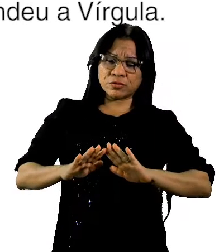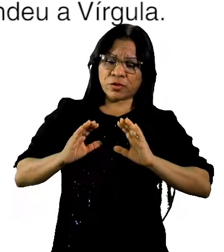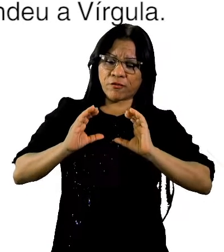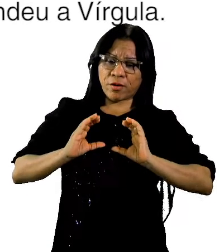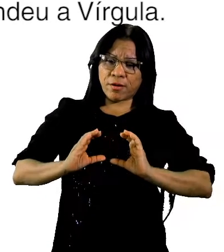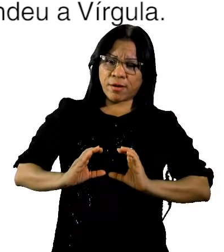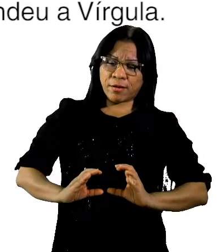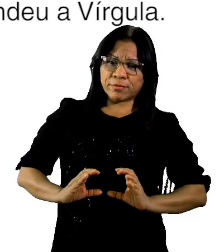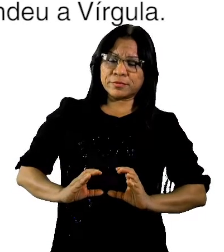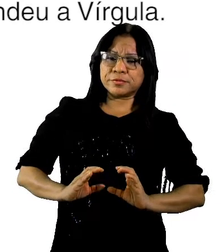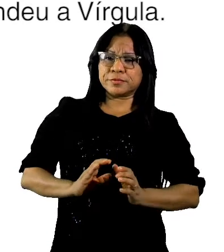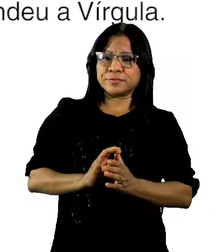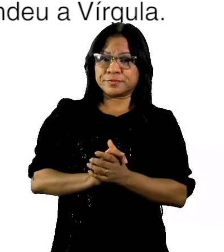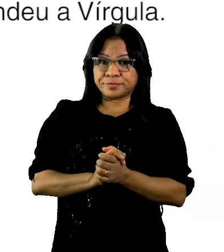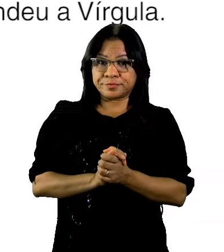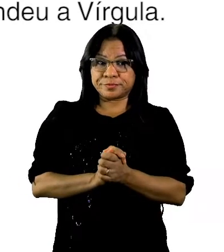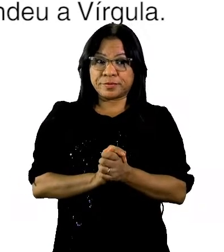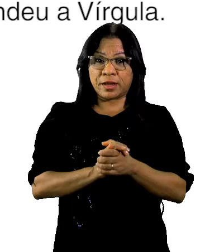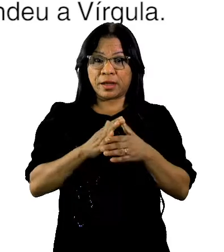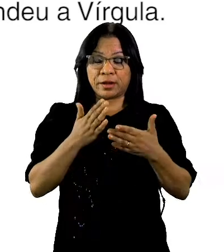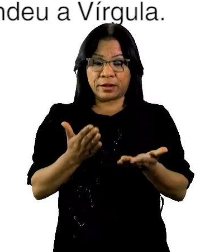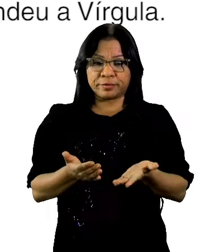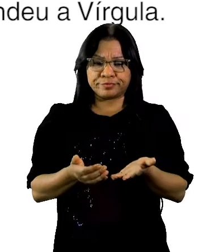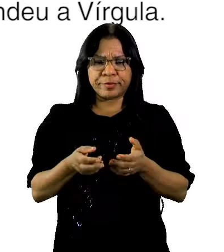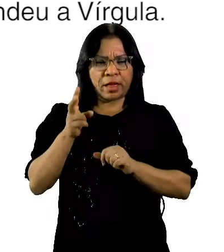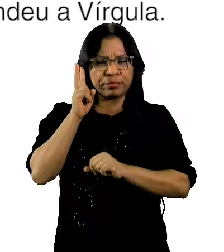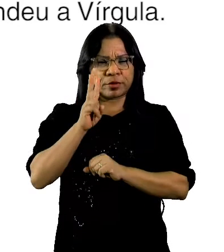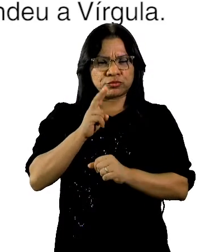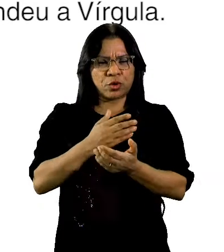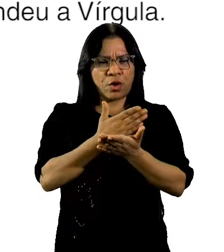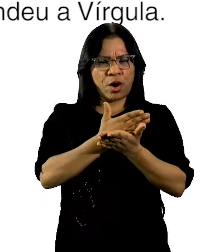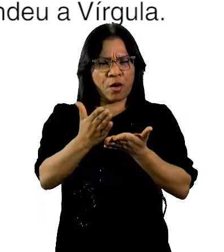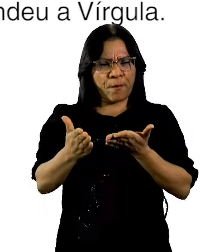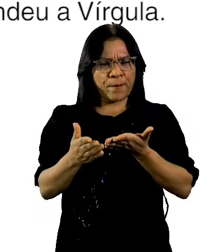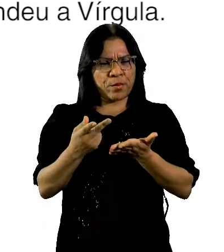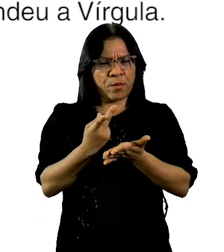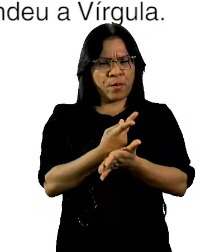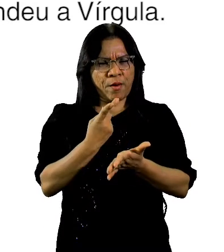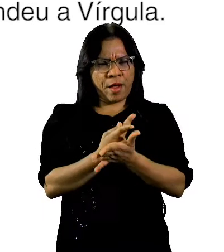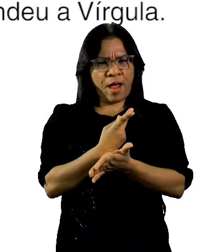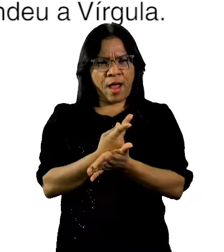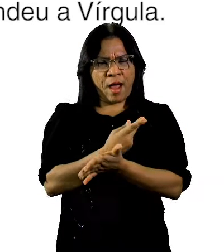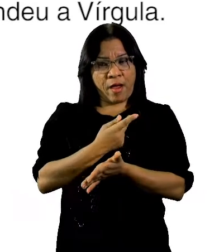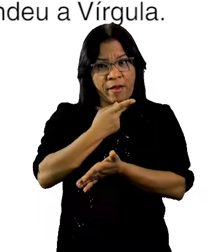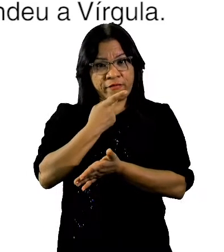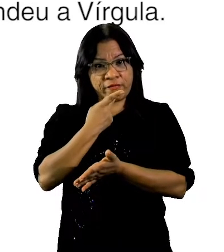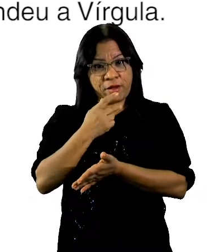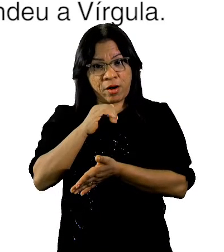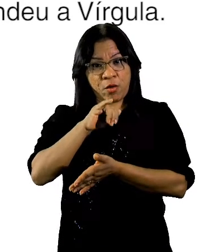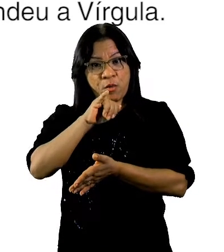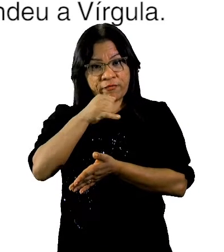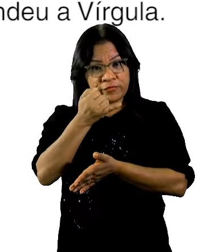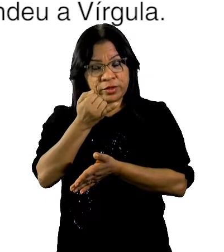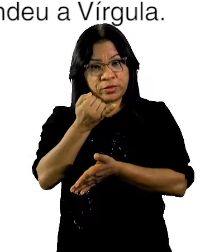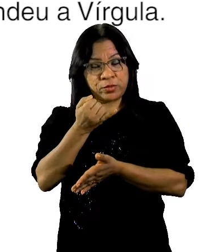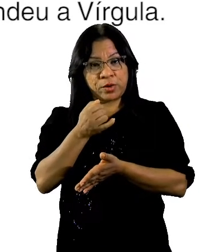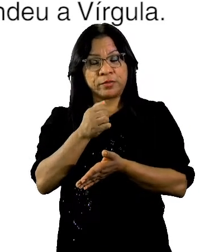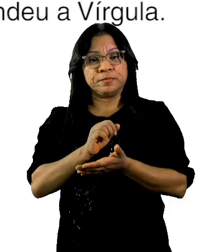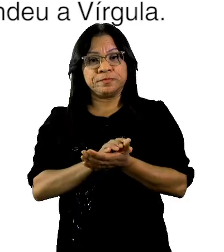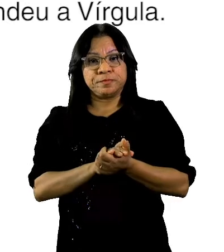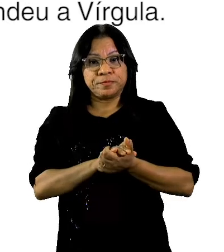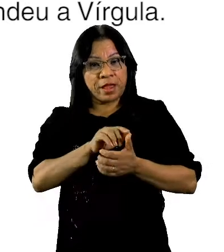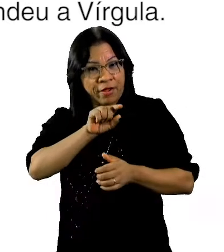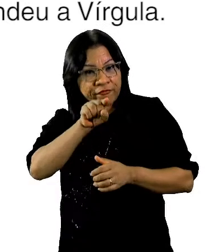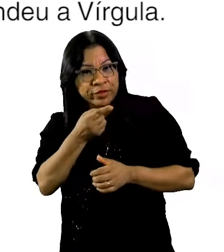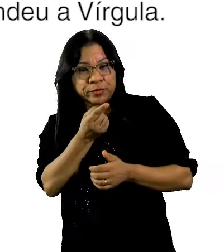já começou com um erro, disse a vírgula. Ora, por quê? Perguntou o ponto de interrogação. Deveriam me